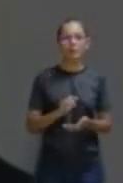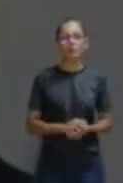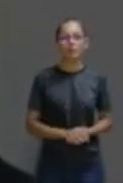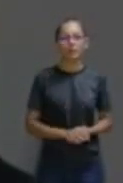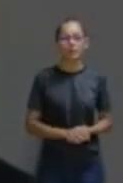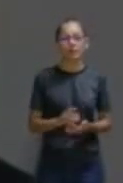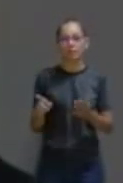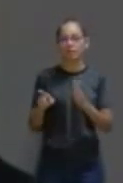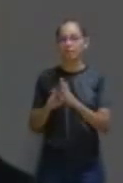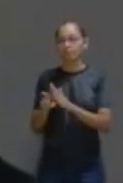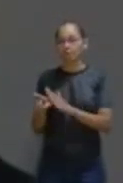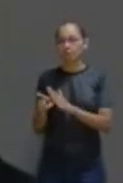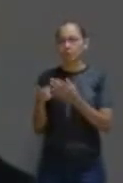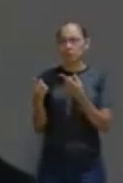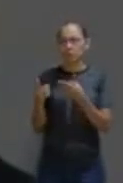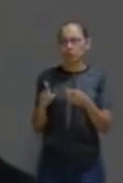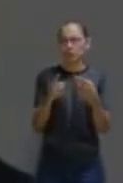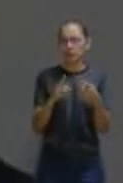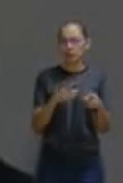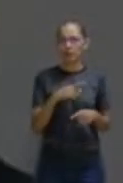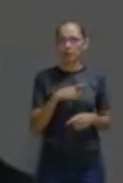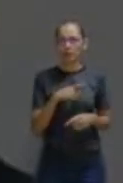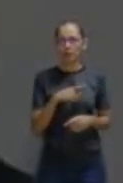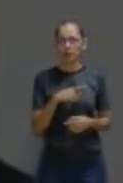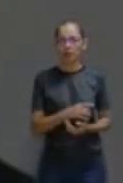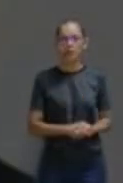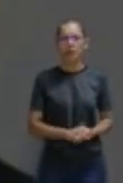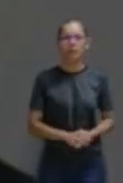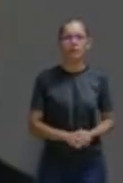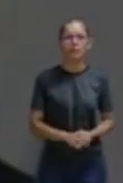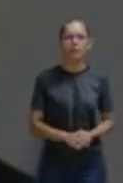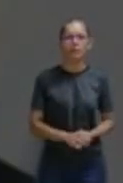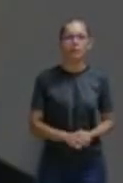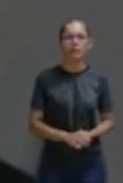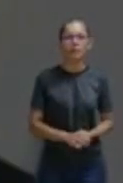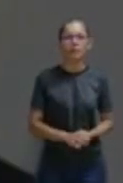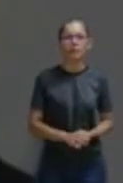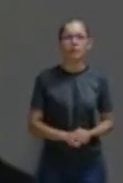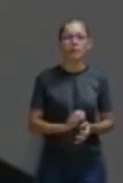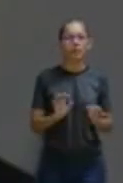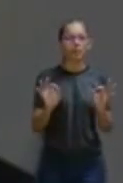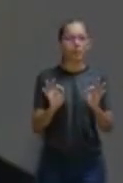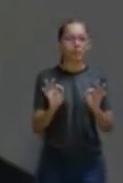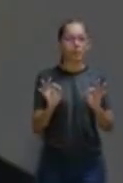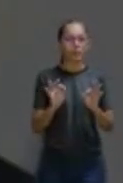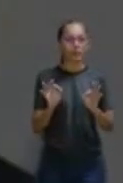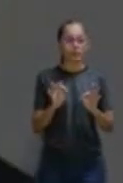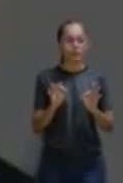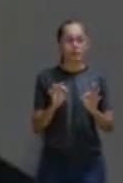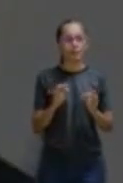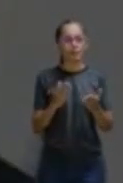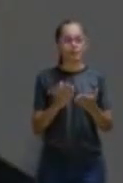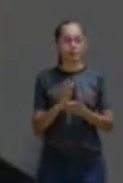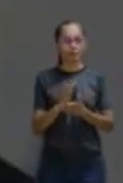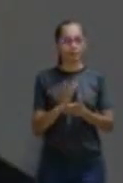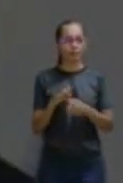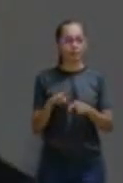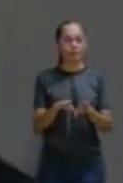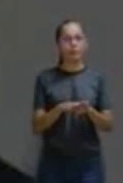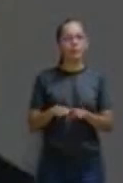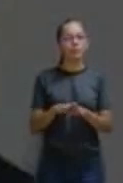Sexta 63ª sessão ordinária, judiciária ordinária. Não havendo objeção, está aprovada a